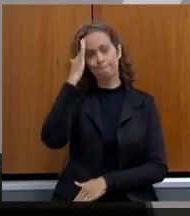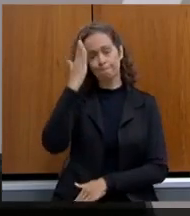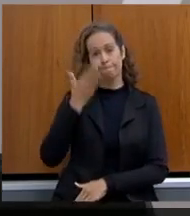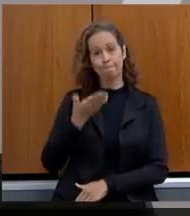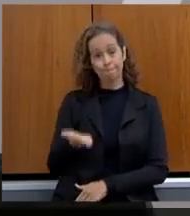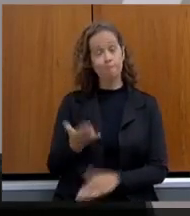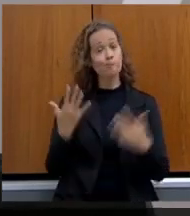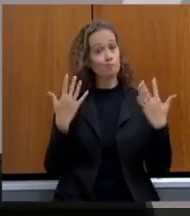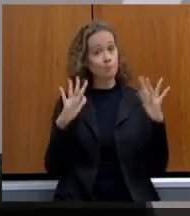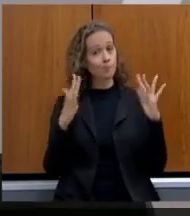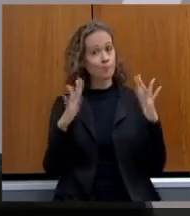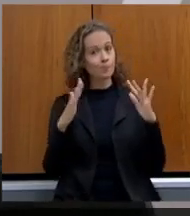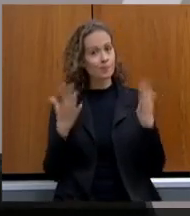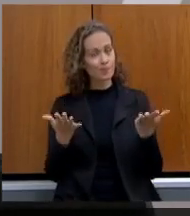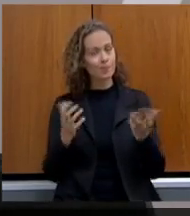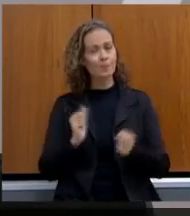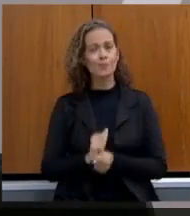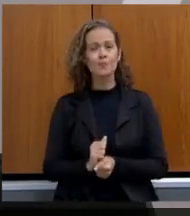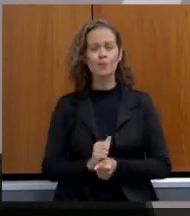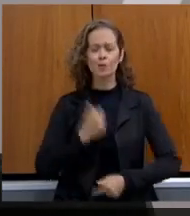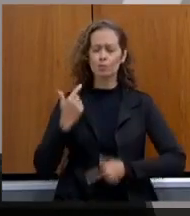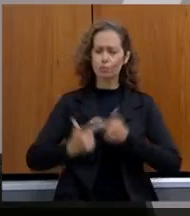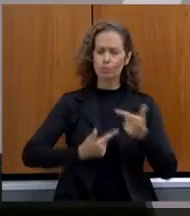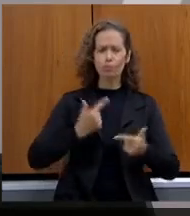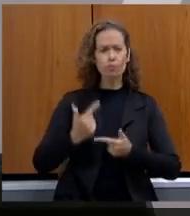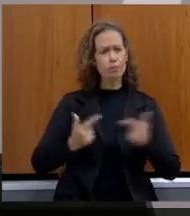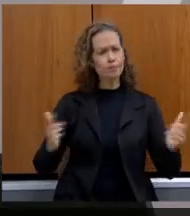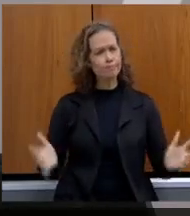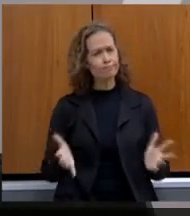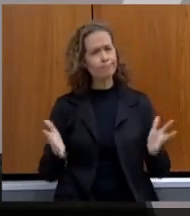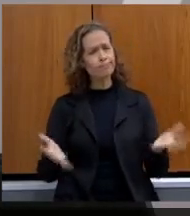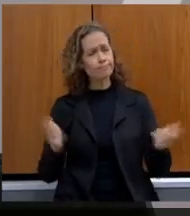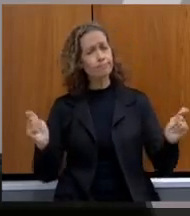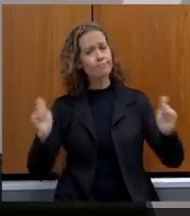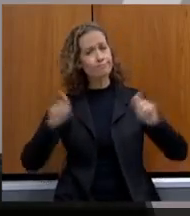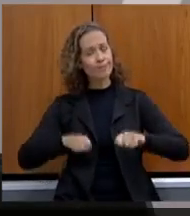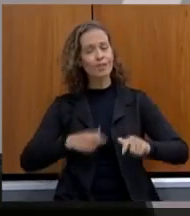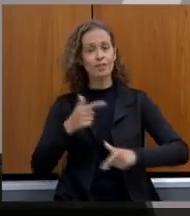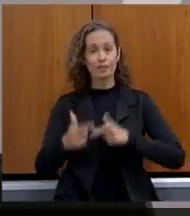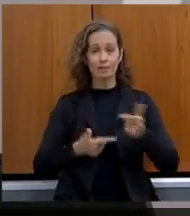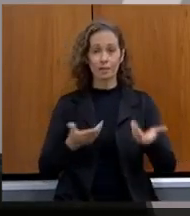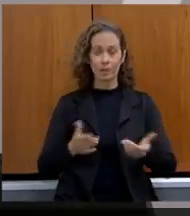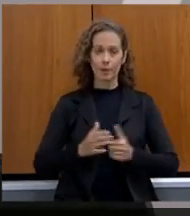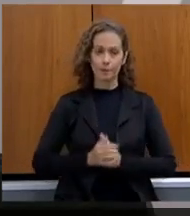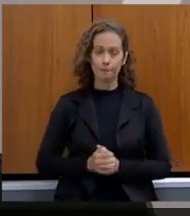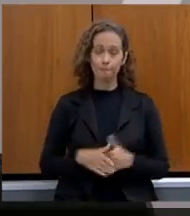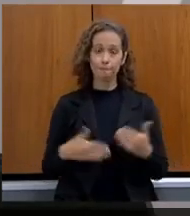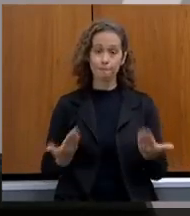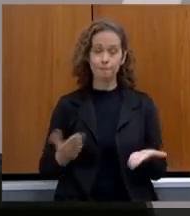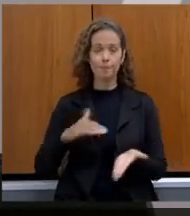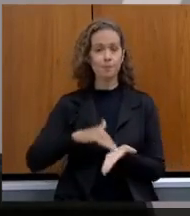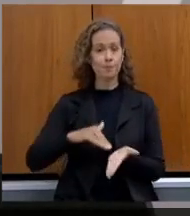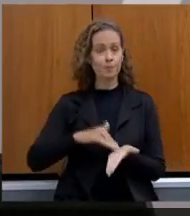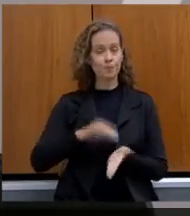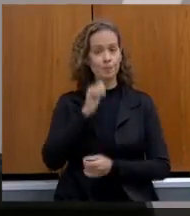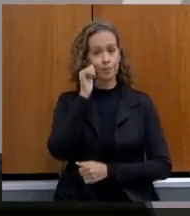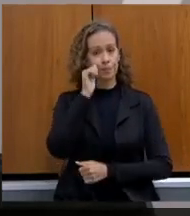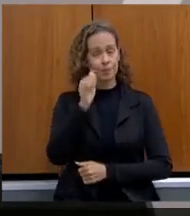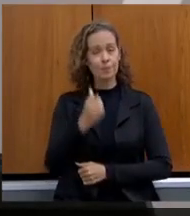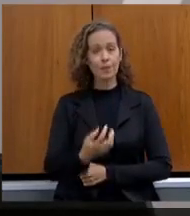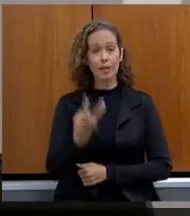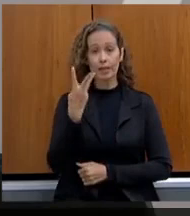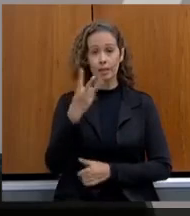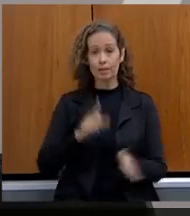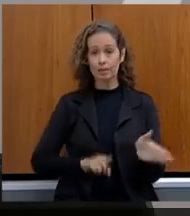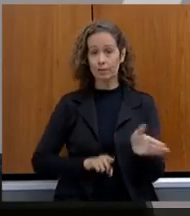parabenize mu que ela dedicação EA competência nesse trabalho eu vou fazer secretária é três